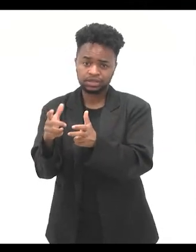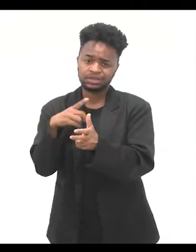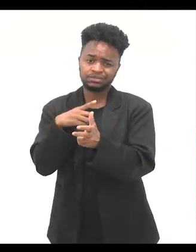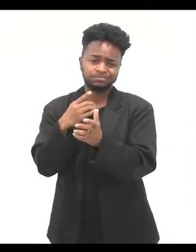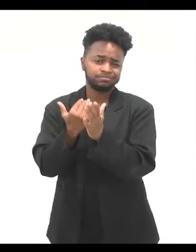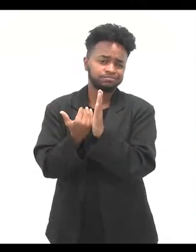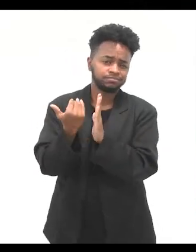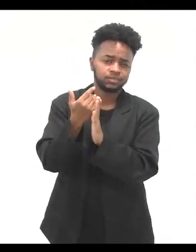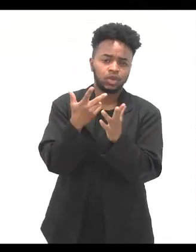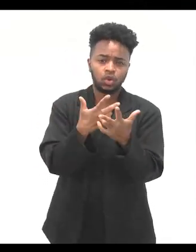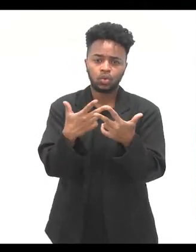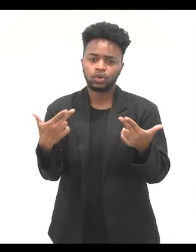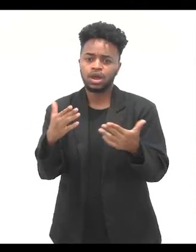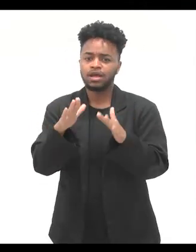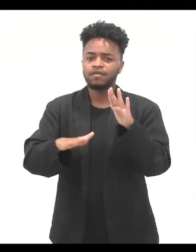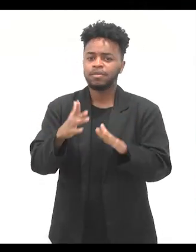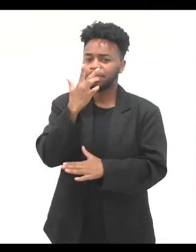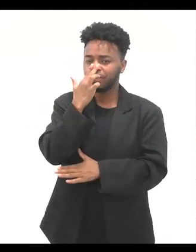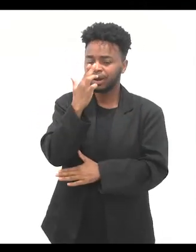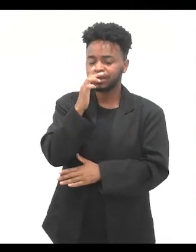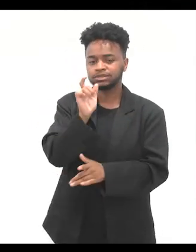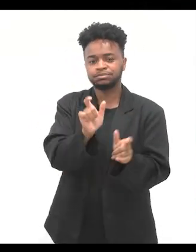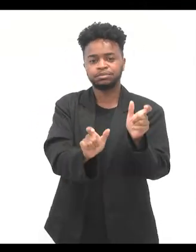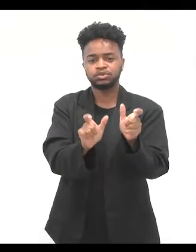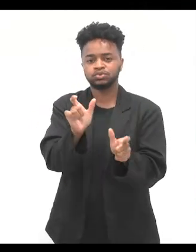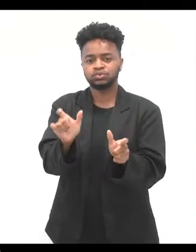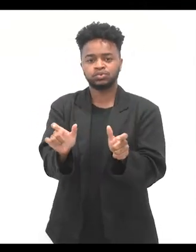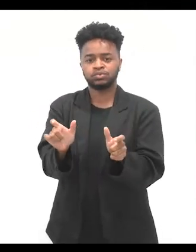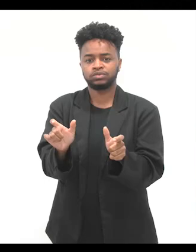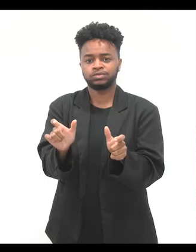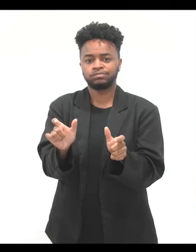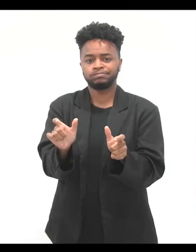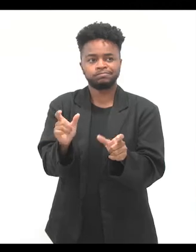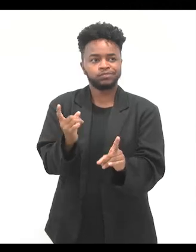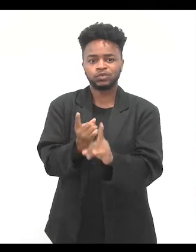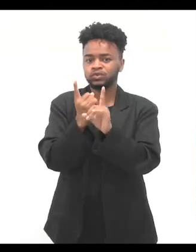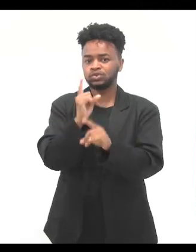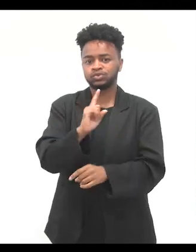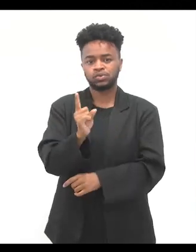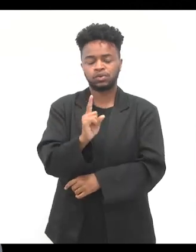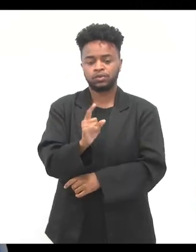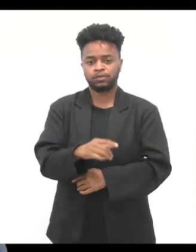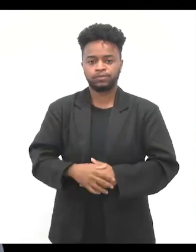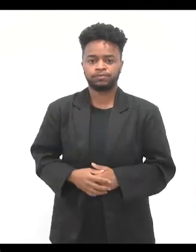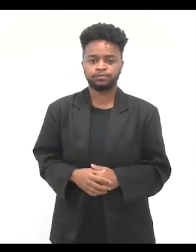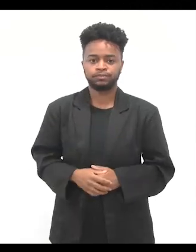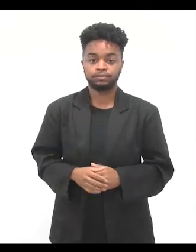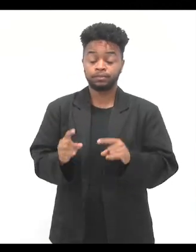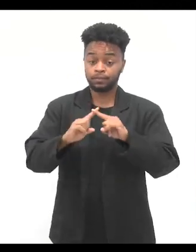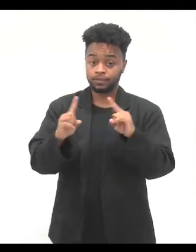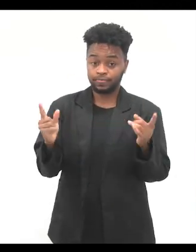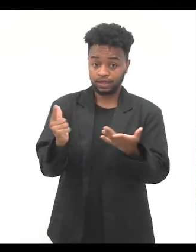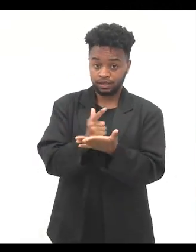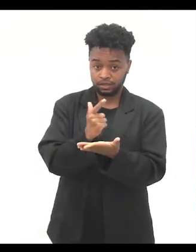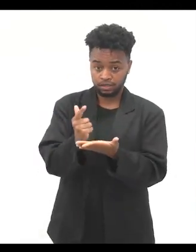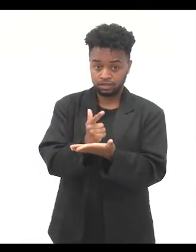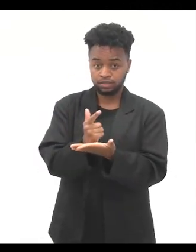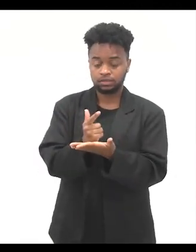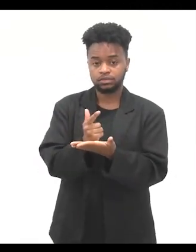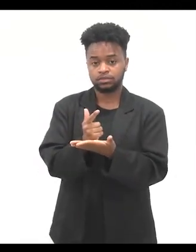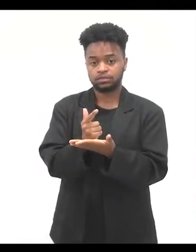vezes, parece que muitas pessoas não descobrem, né, assim, a primeiro momento. Mas o livro é isso. O livro,